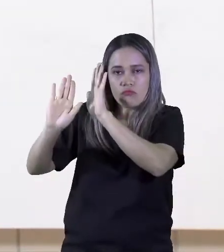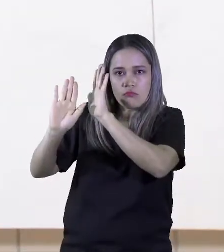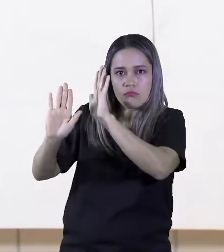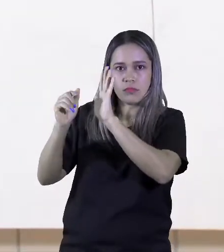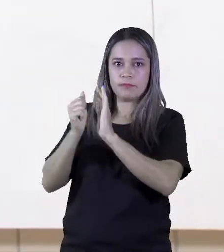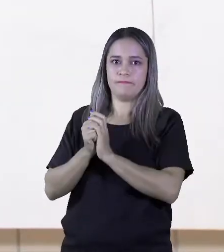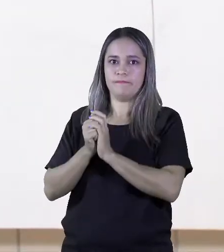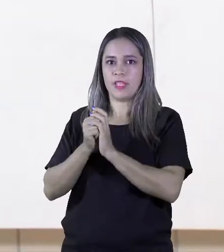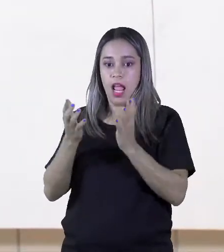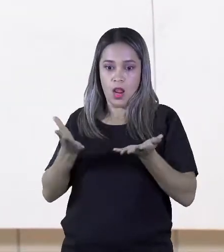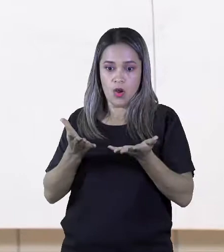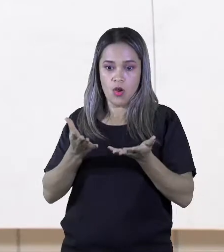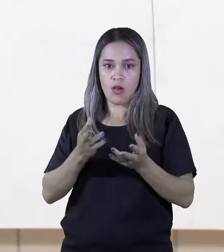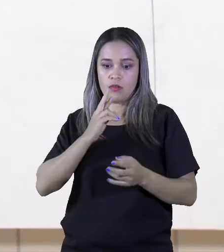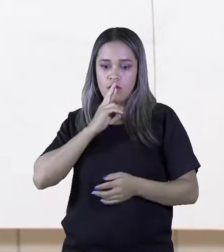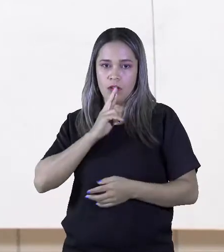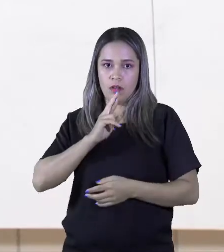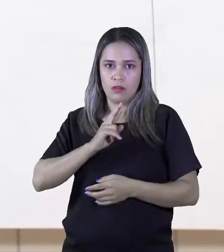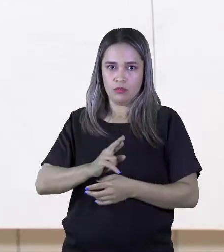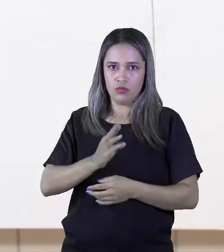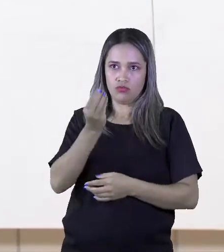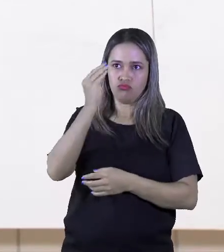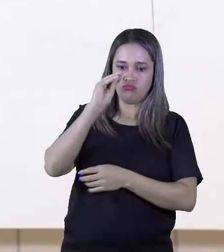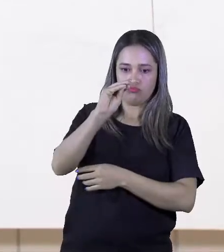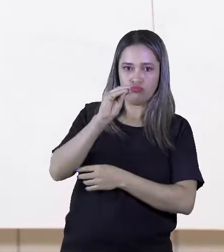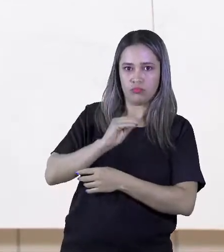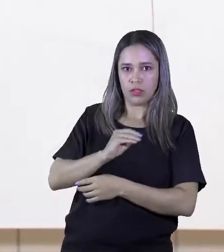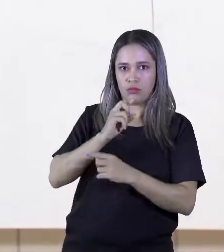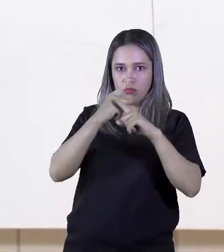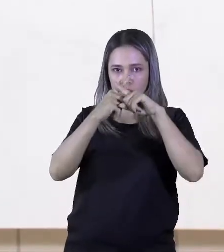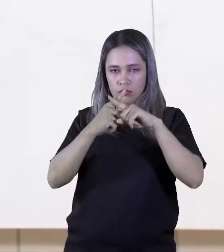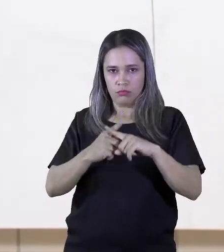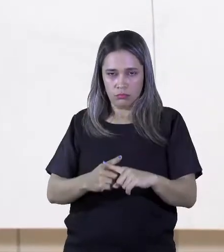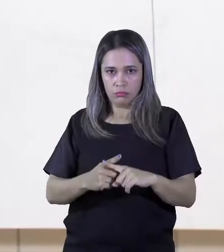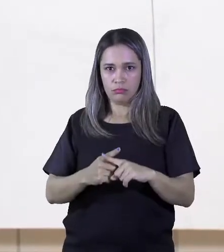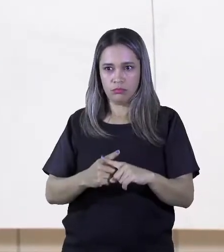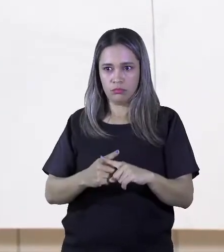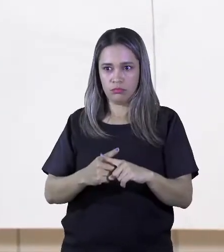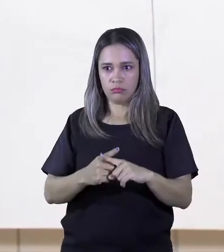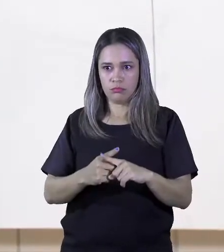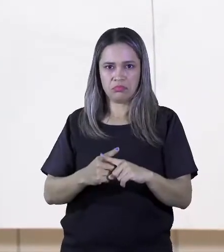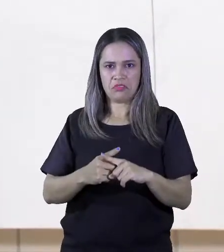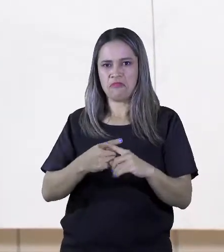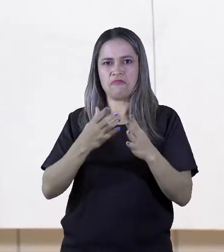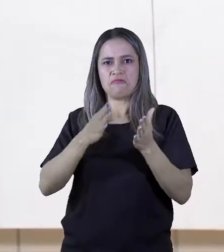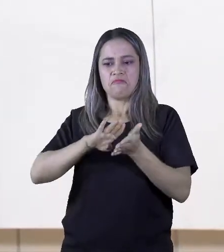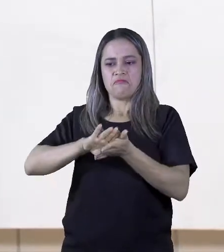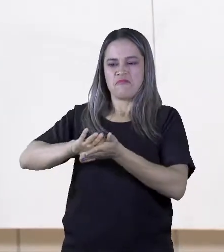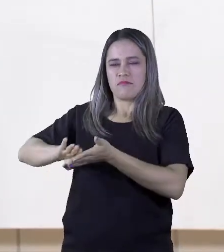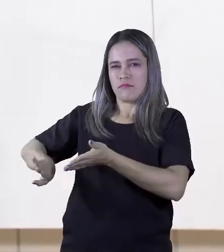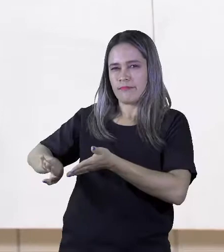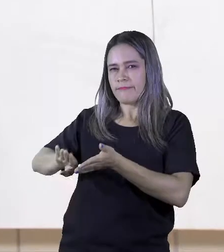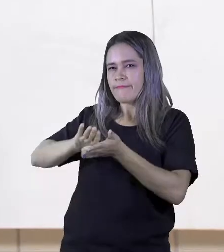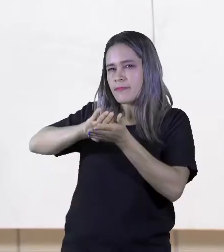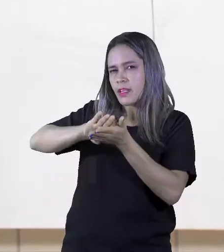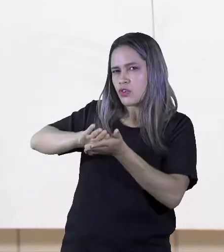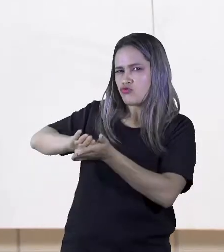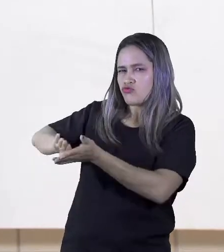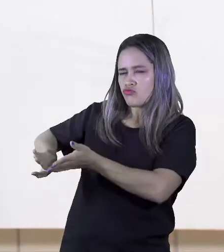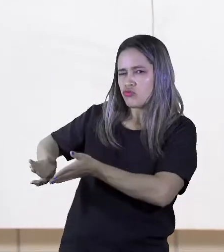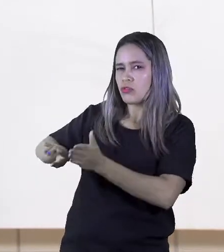Eu vou multiplicar, como eu falei para vocês, a gente pode multiplicar aqui meio que desconsiderando a